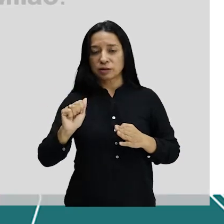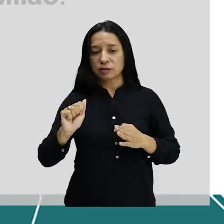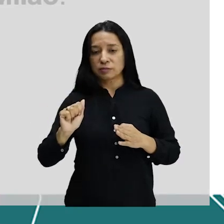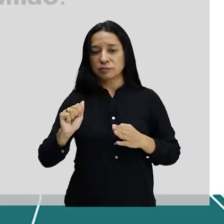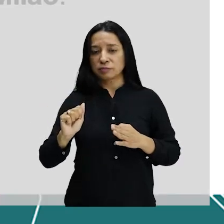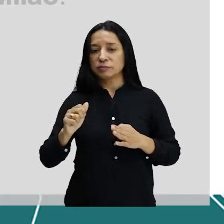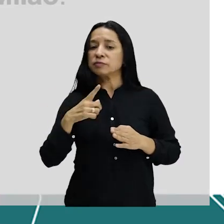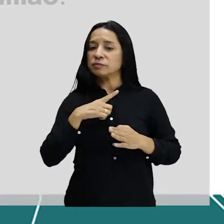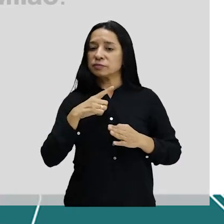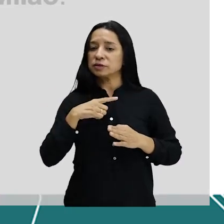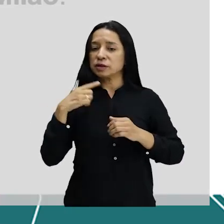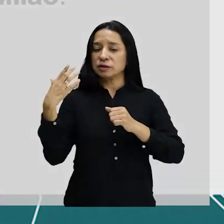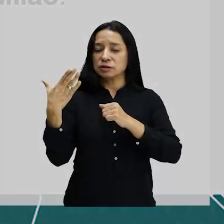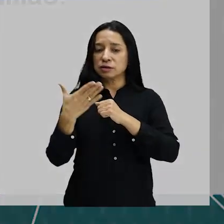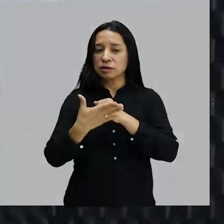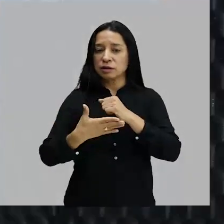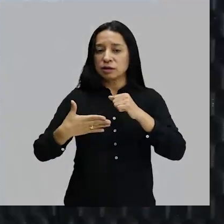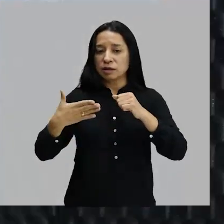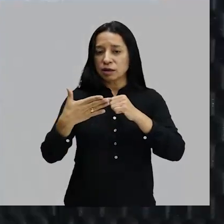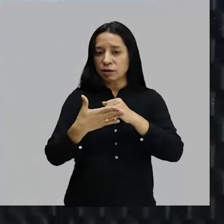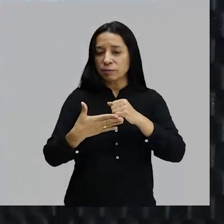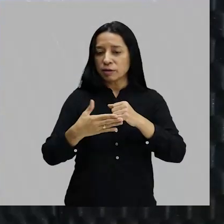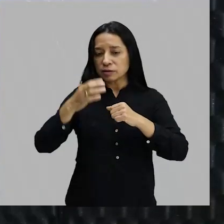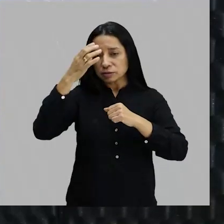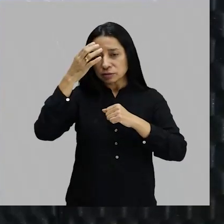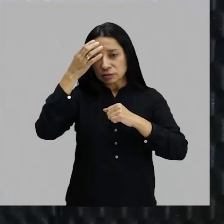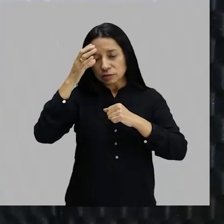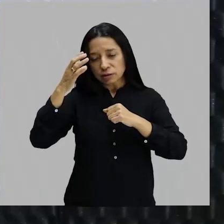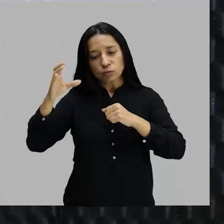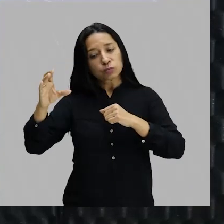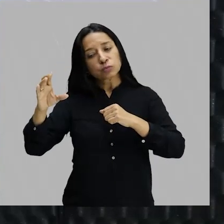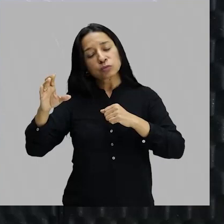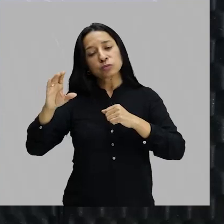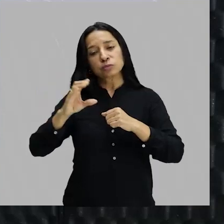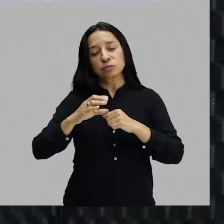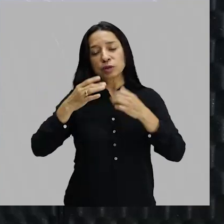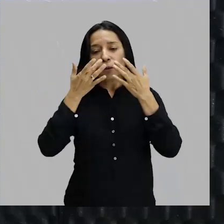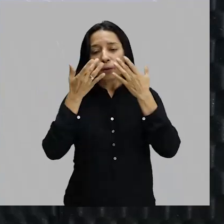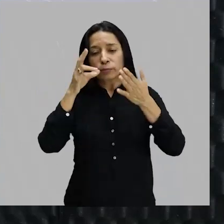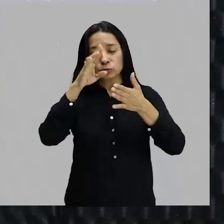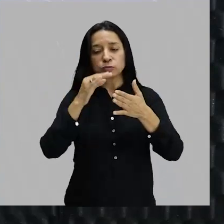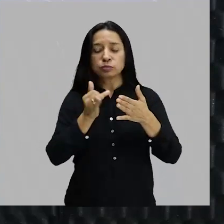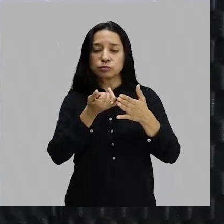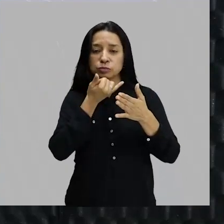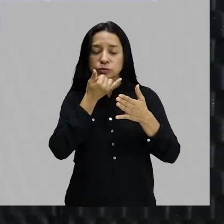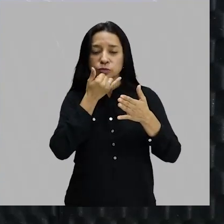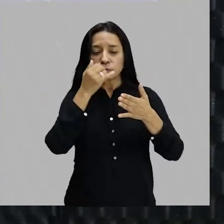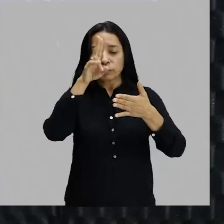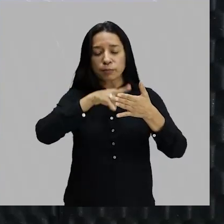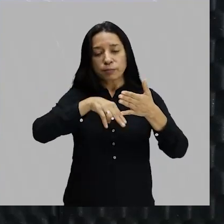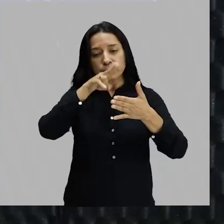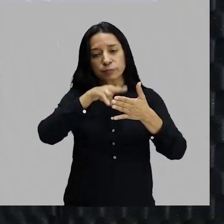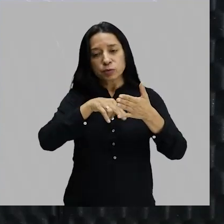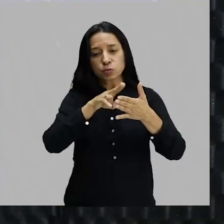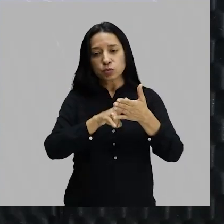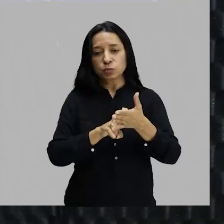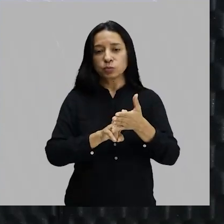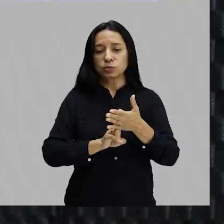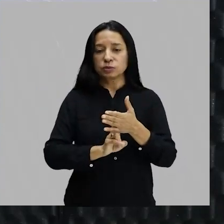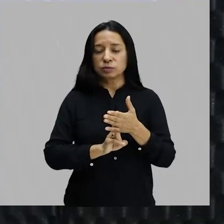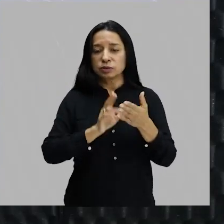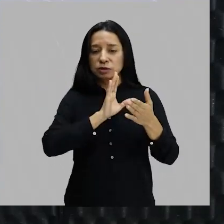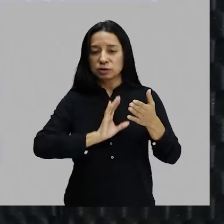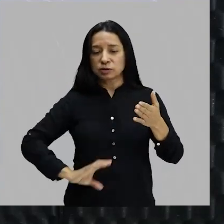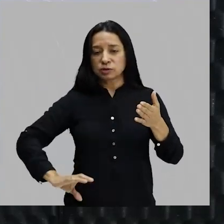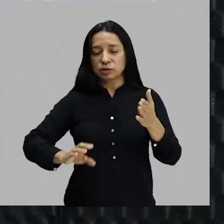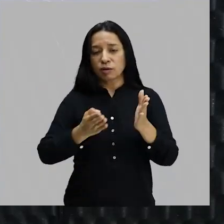do nosso da nossa pintura cristã primitiva. Pintura cristã primitiva, como é que funcionava isso? Bom, elas eram feitas